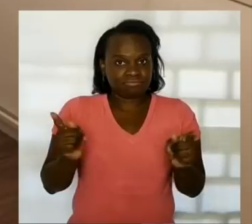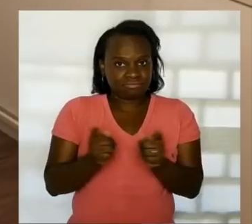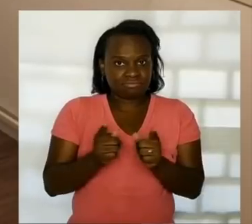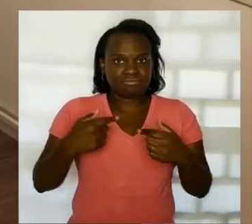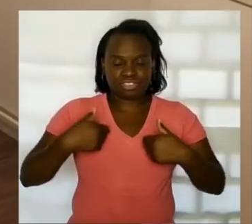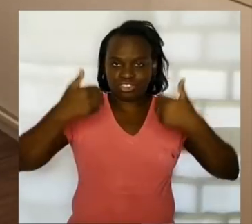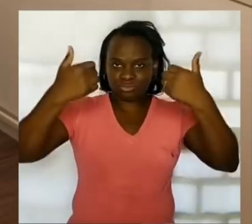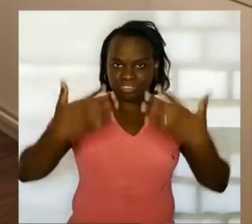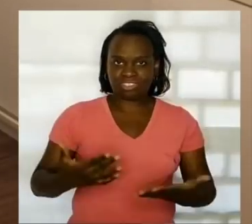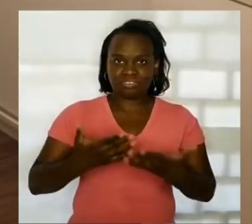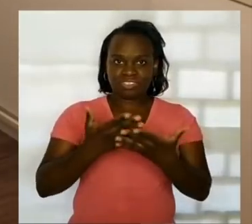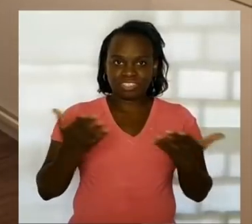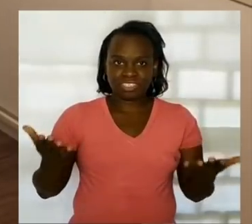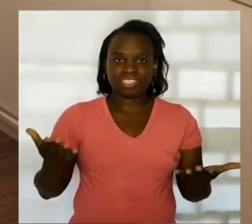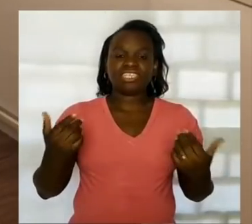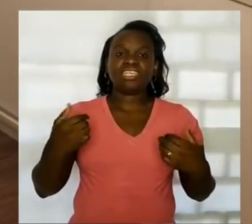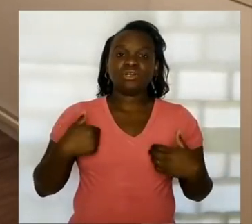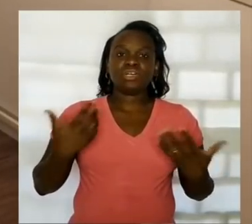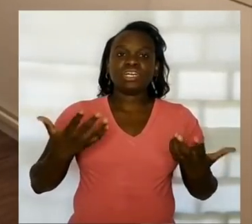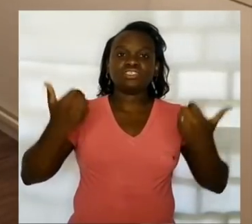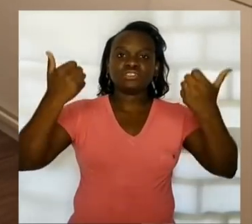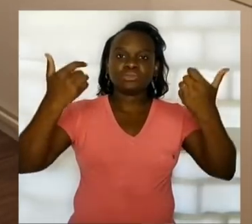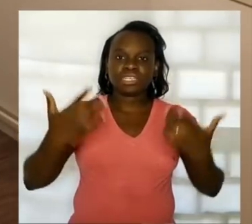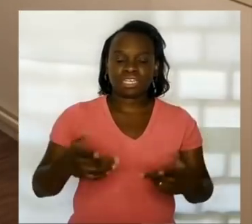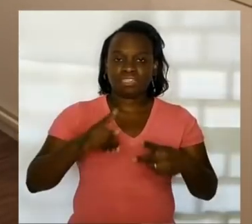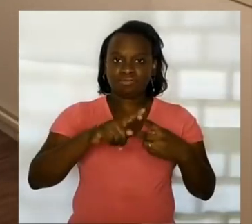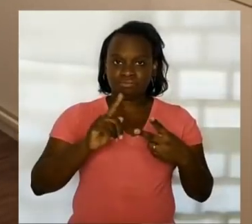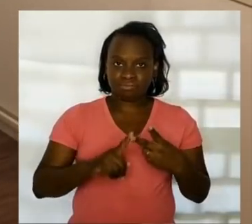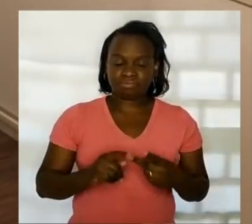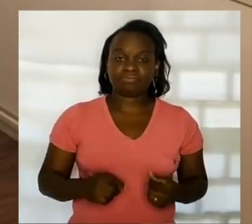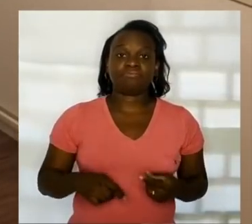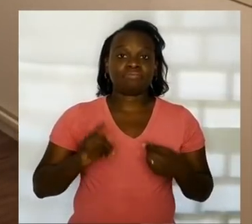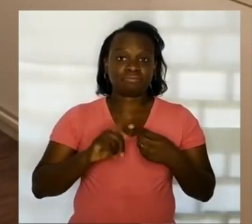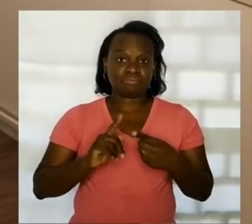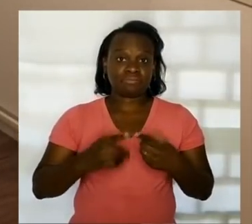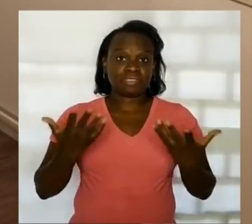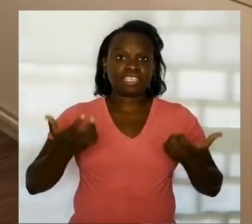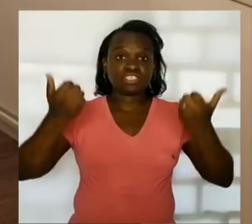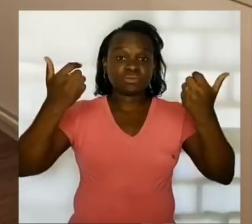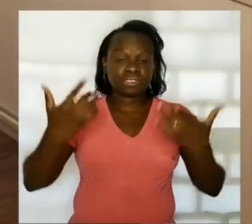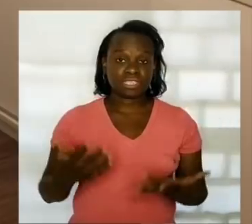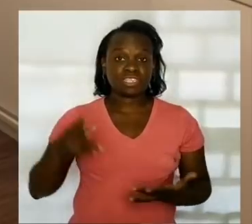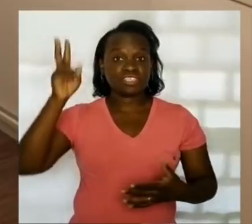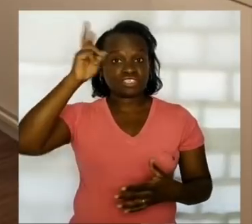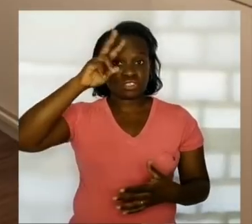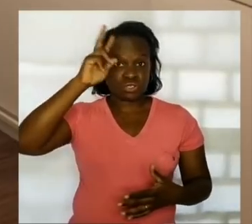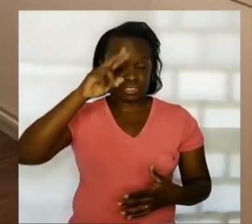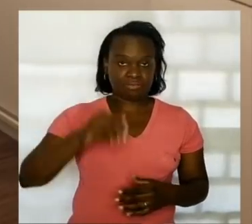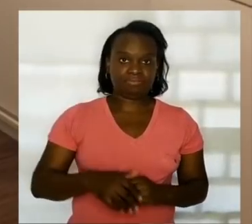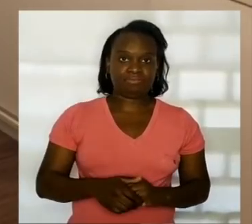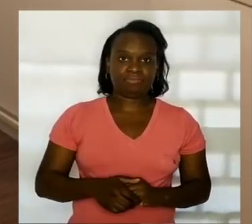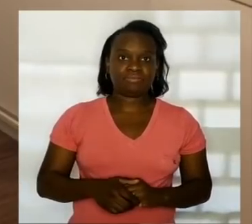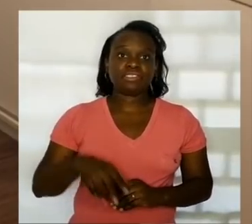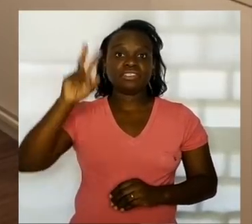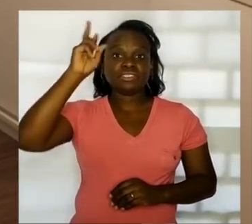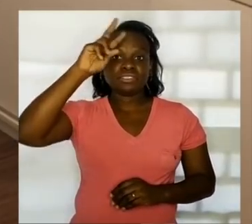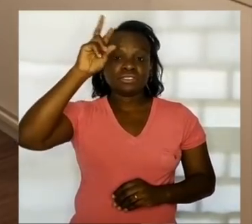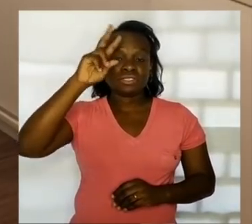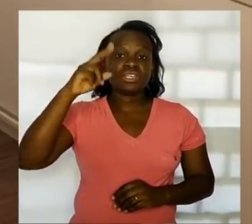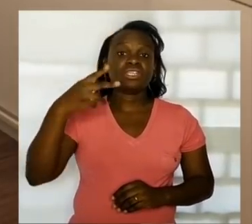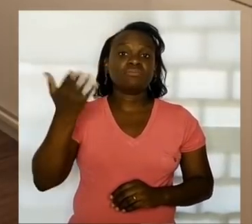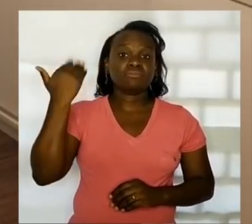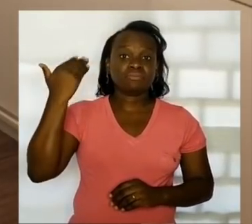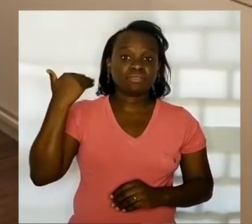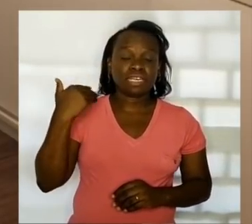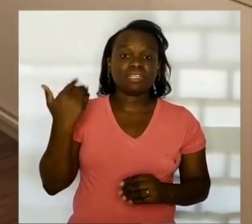que eu tenho para falar com vocês, eu gosto de abordar 2 coisas. Primeiro, eu queria contar uma história. A